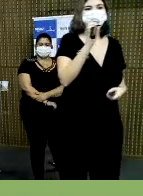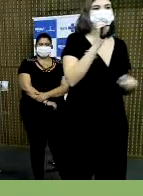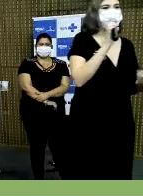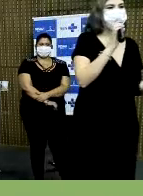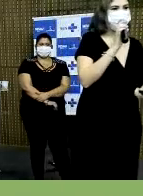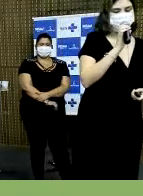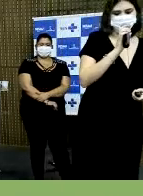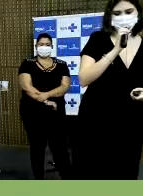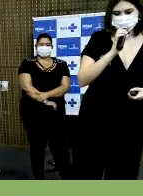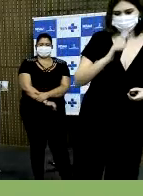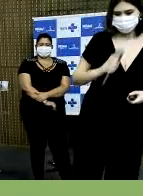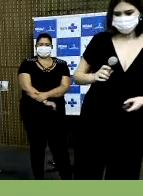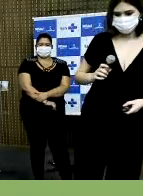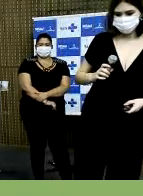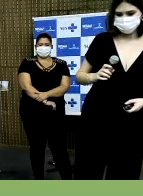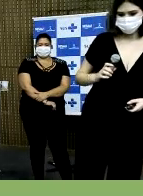Algumas das nossas estratégias.